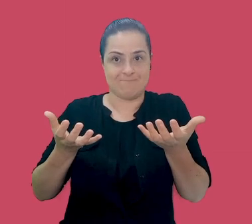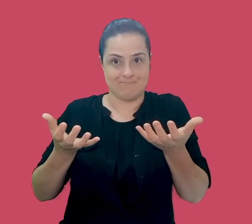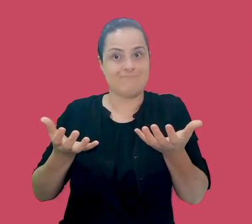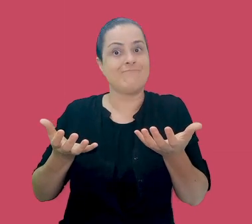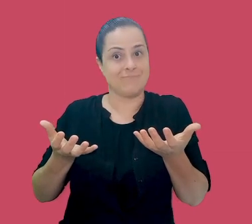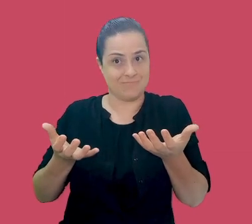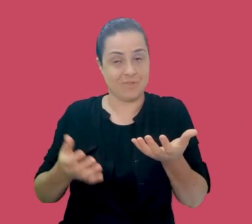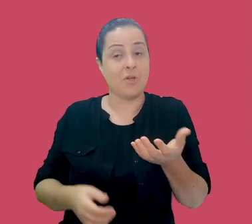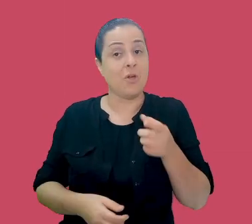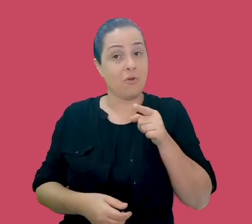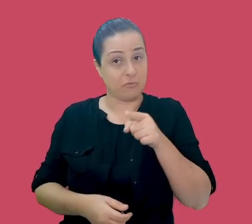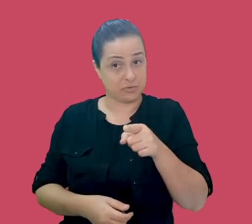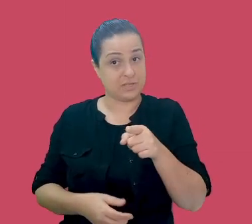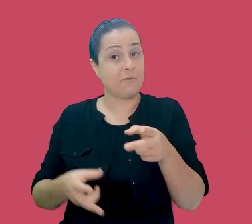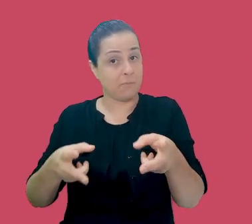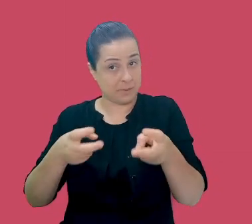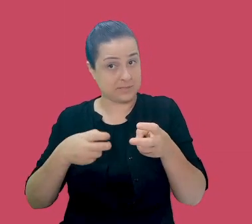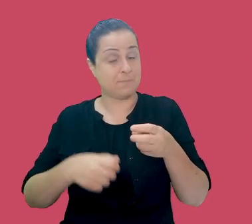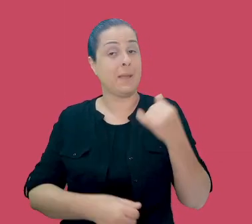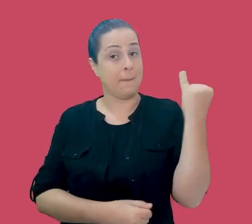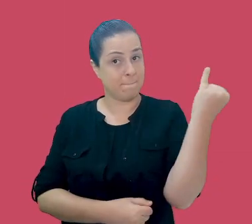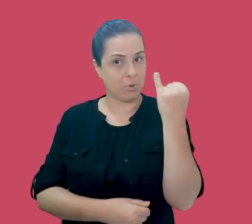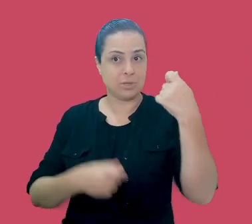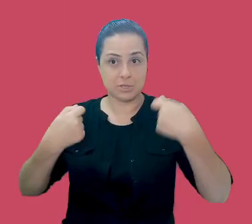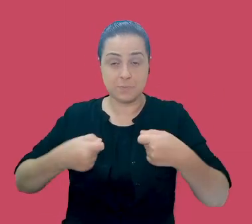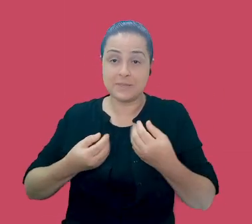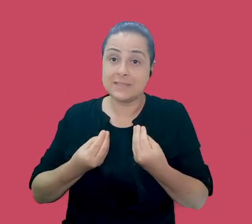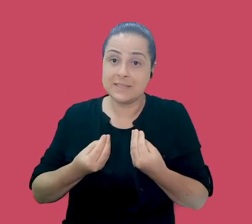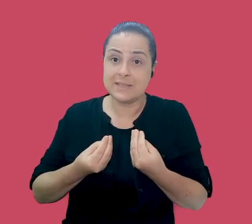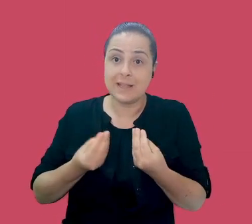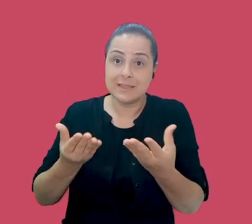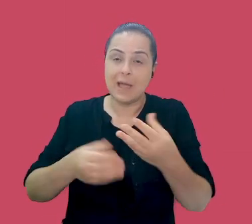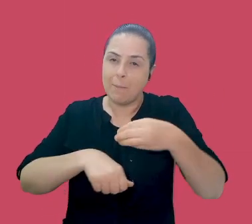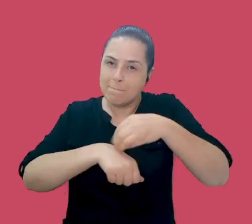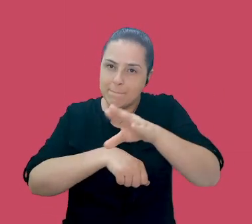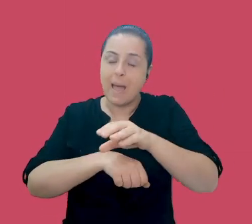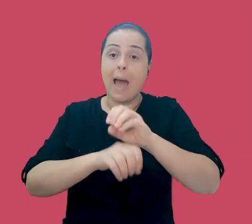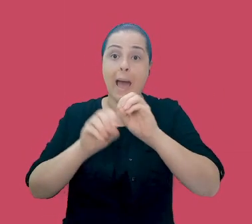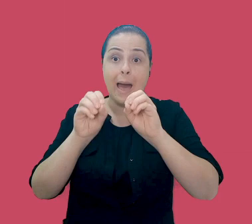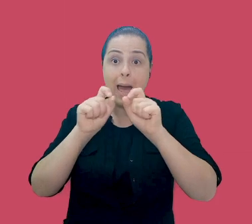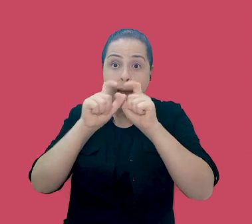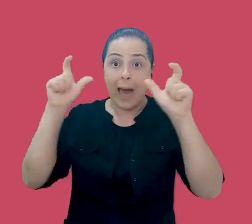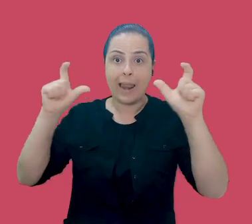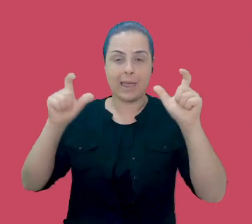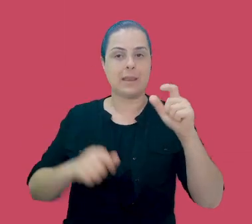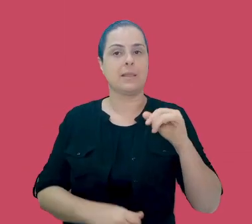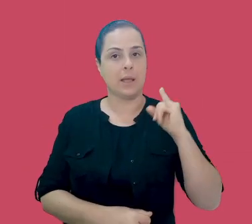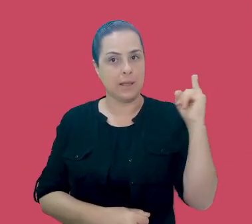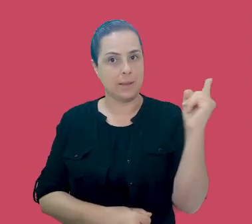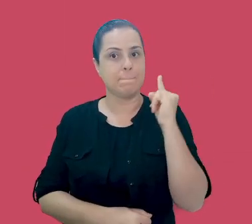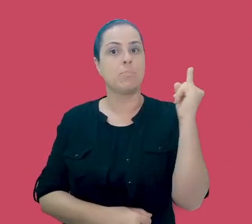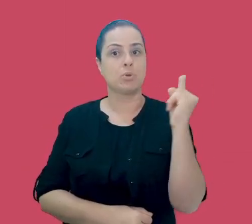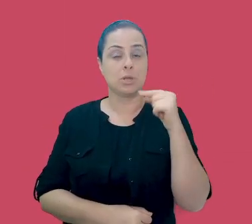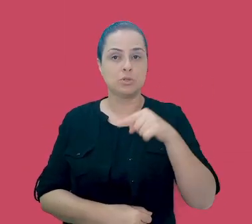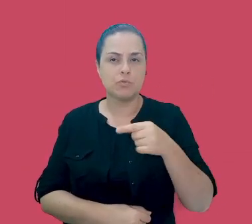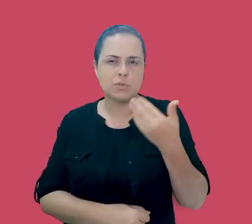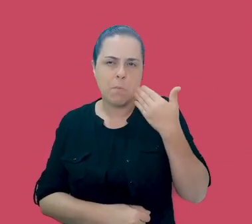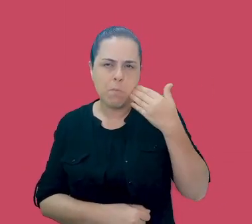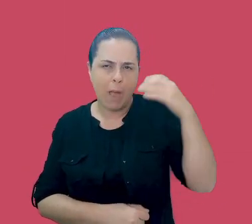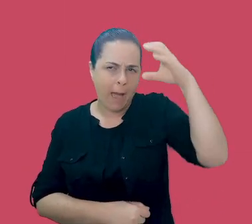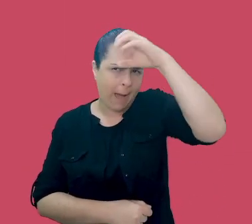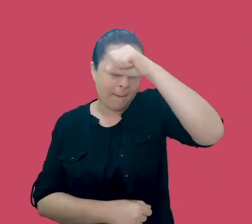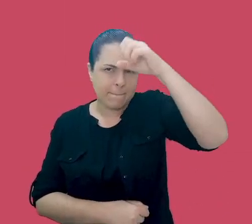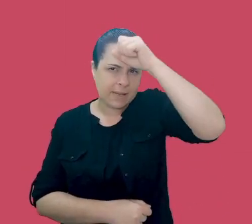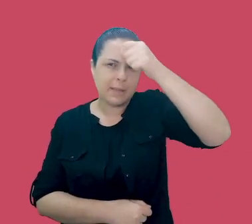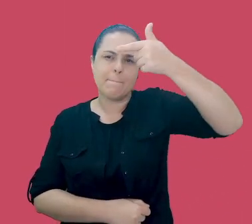a diferença, sabe? Então, é só o alerta que eu queria deixar, porque assim, é muito importante que a gente faça isso, sabe? Se você se reaprenda